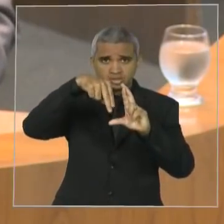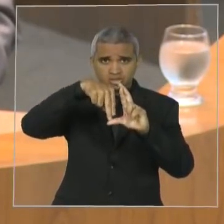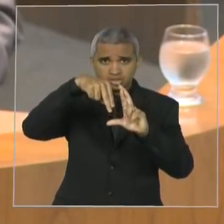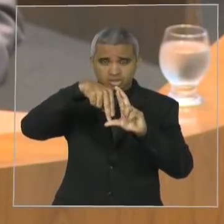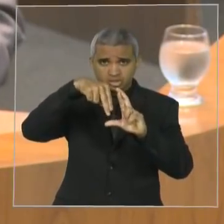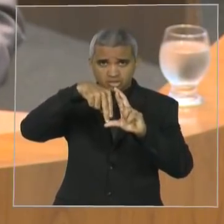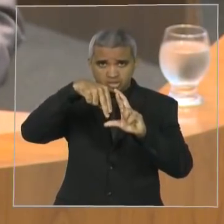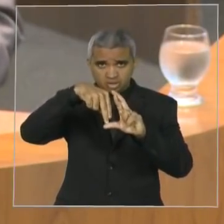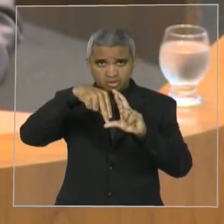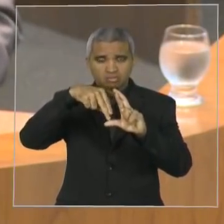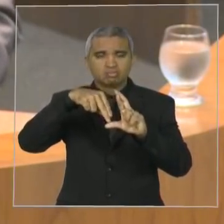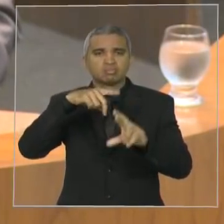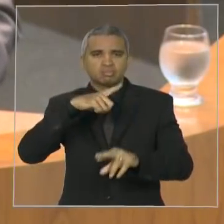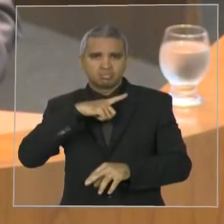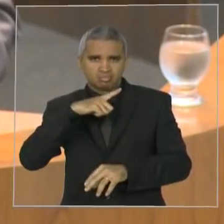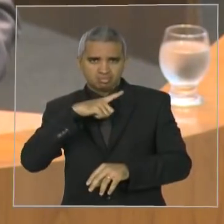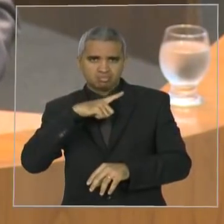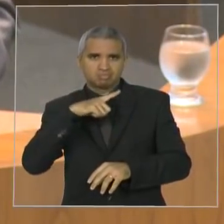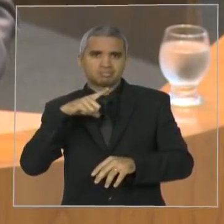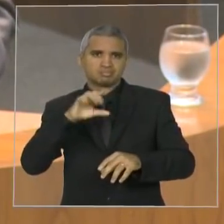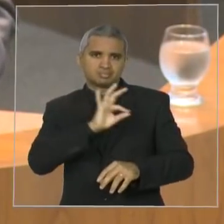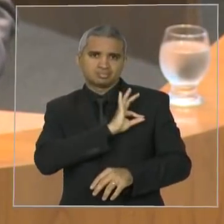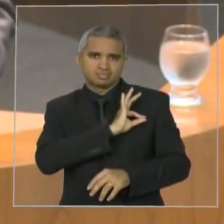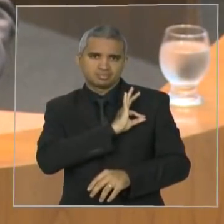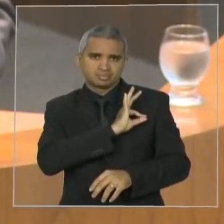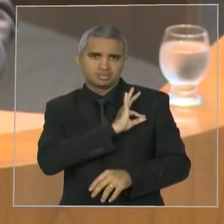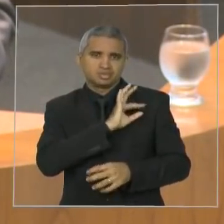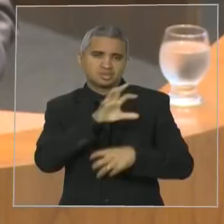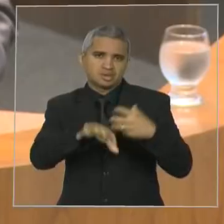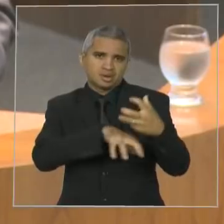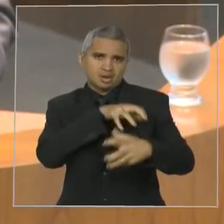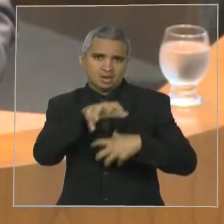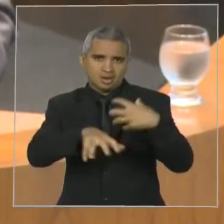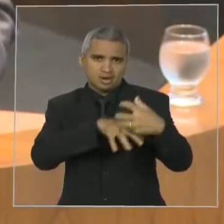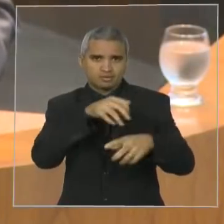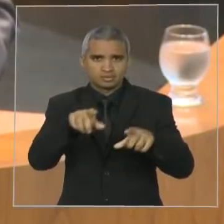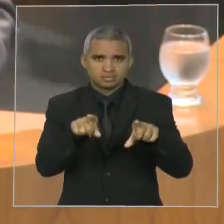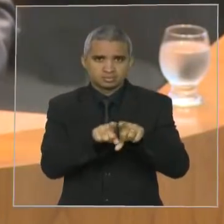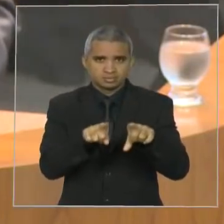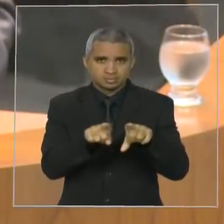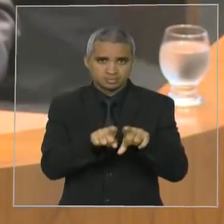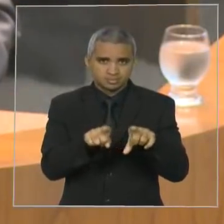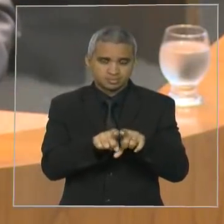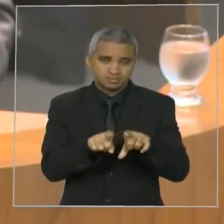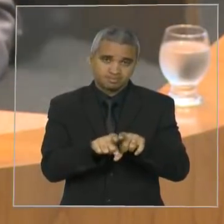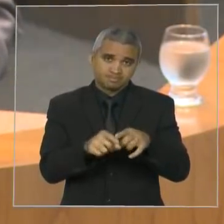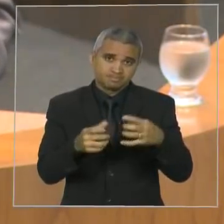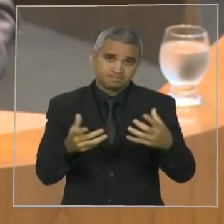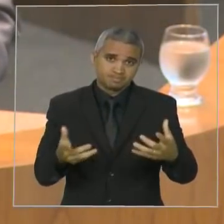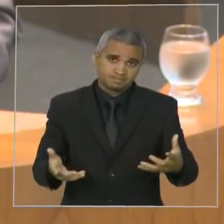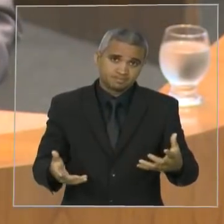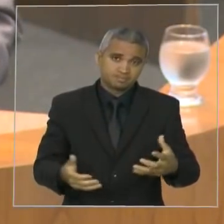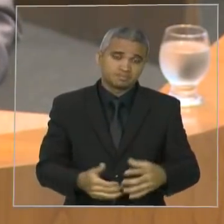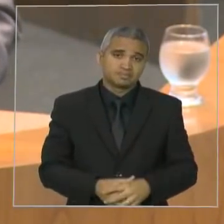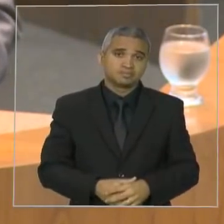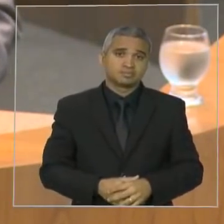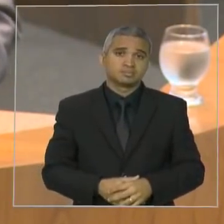decapitações e execuções bárbaras. No início deste ano, testemunhamos o Ceará,